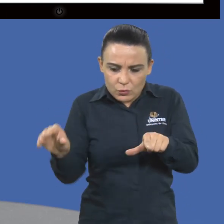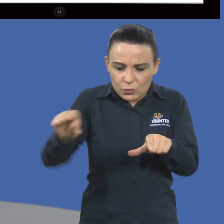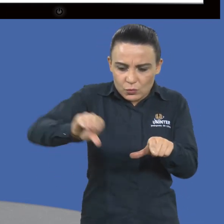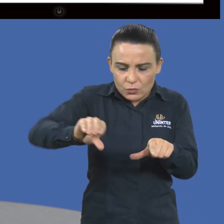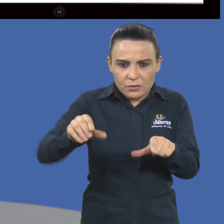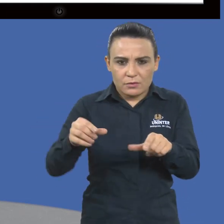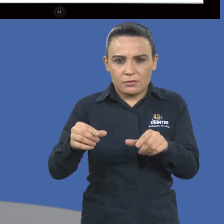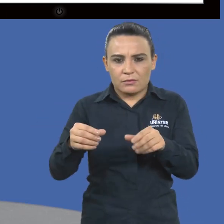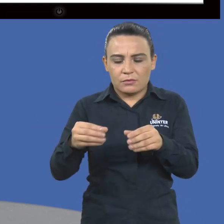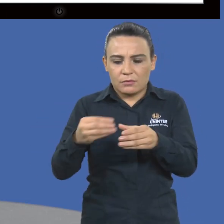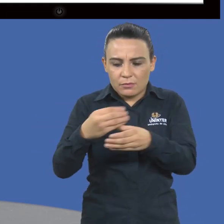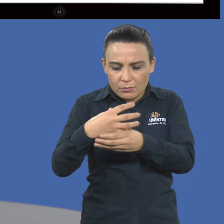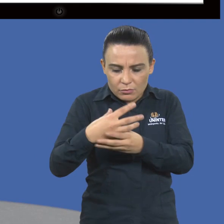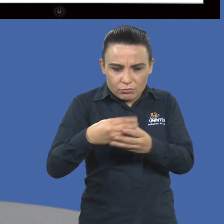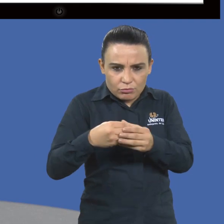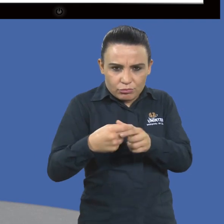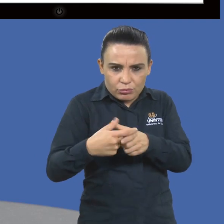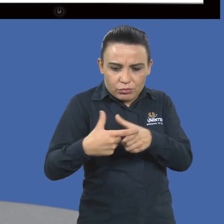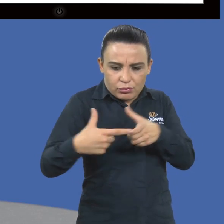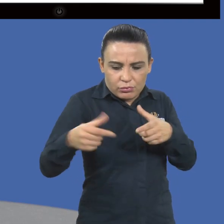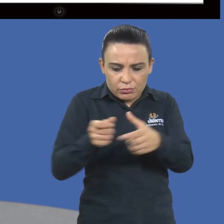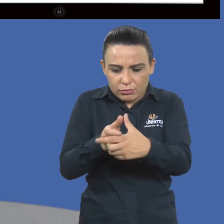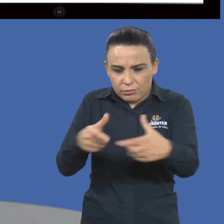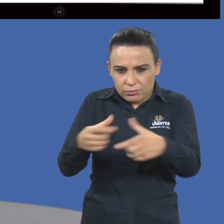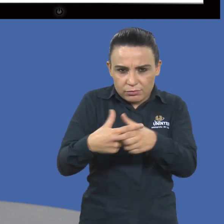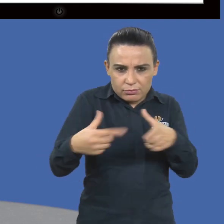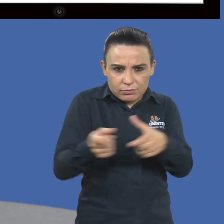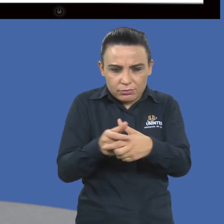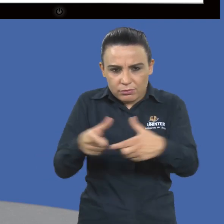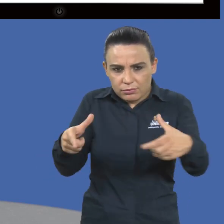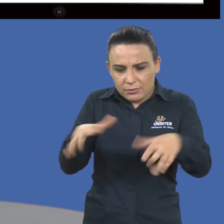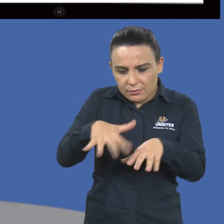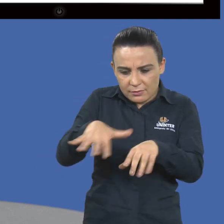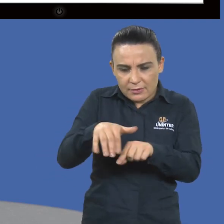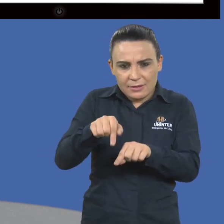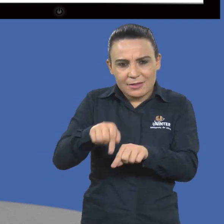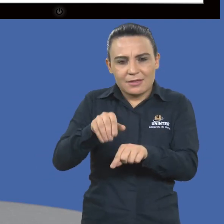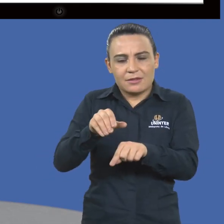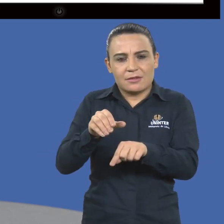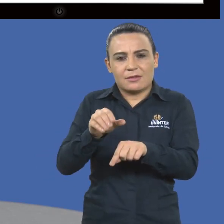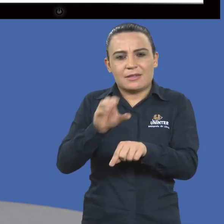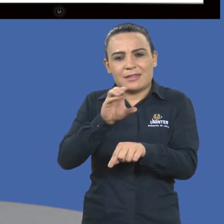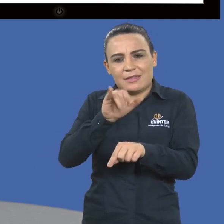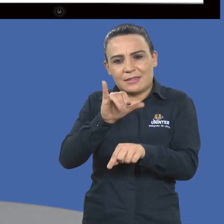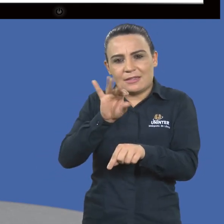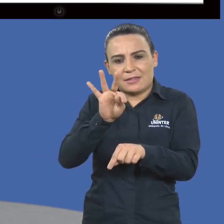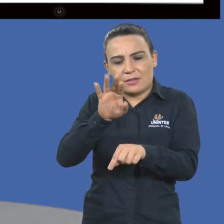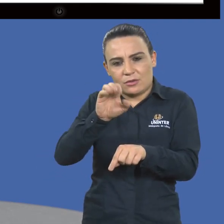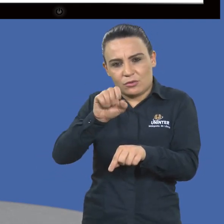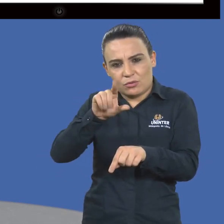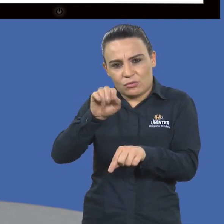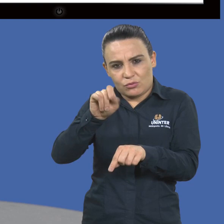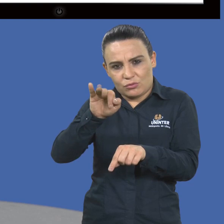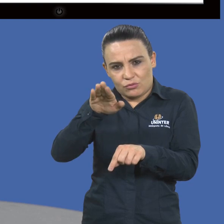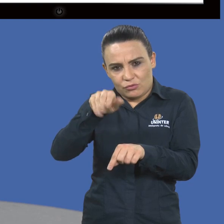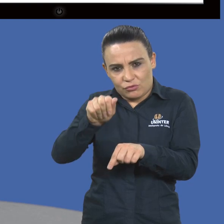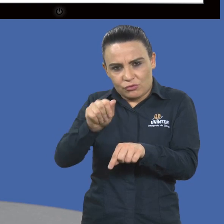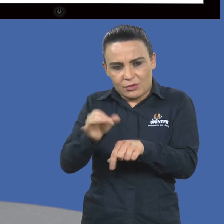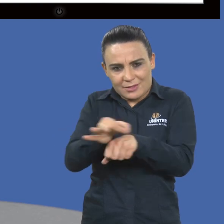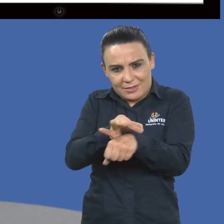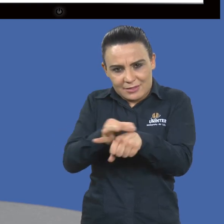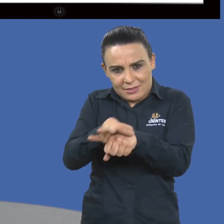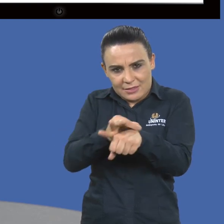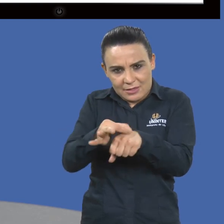células crescerem, faça uma preparação citológica, depois nós temos